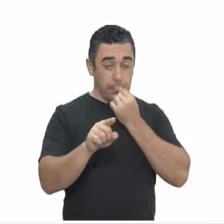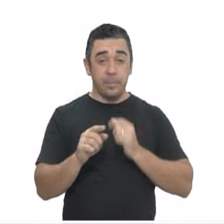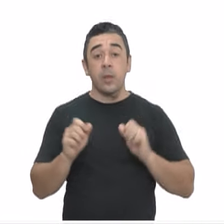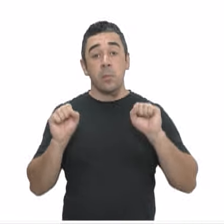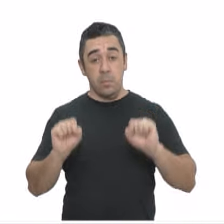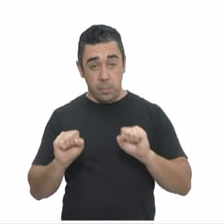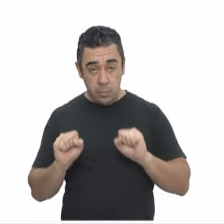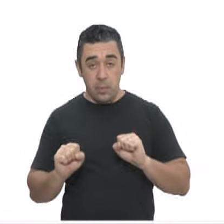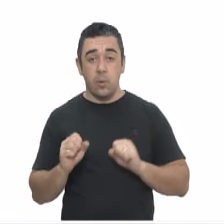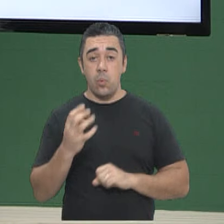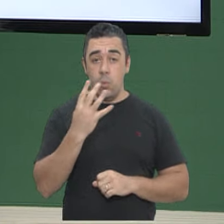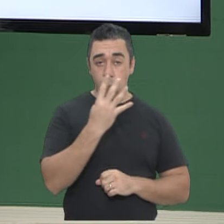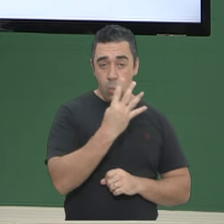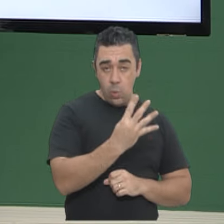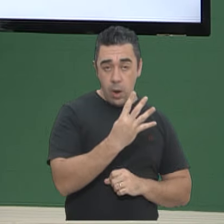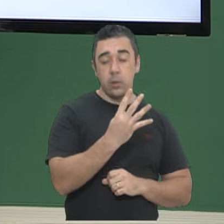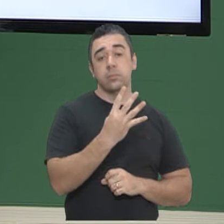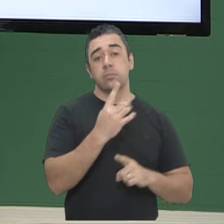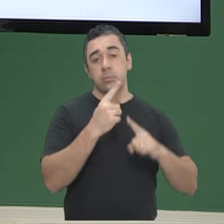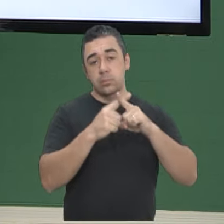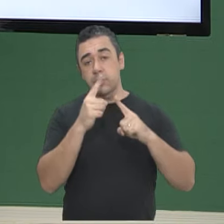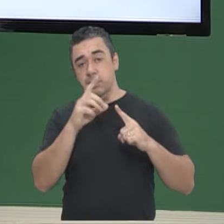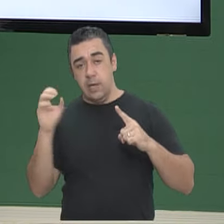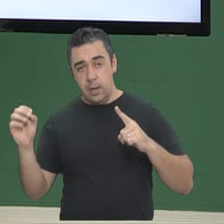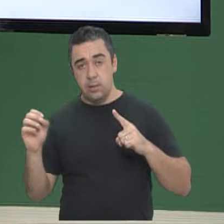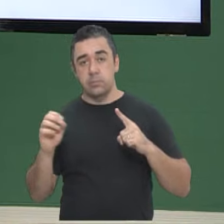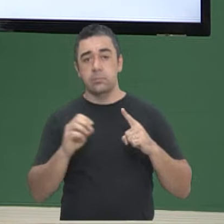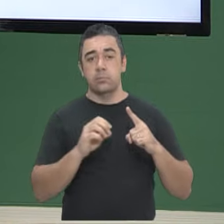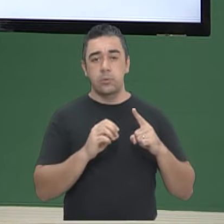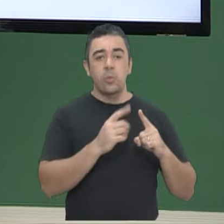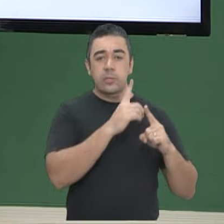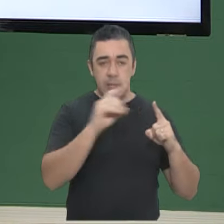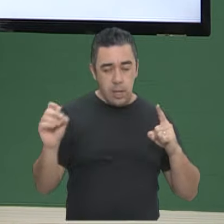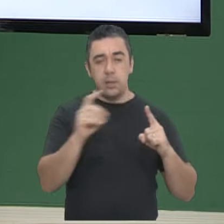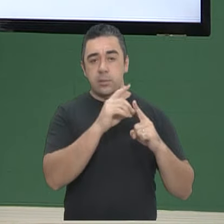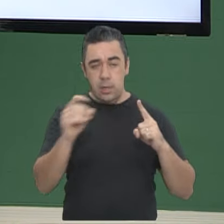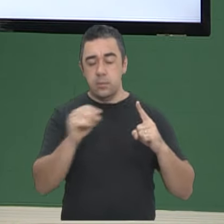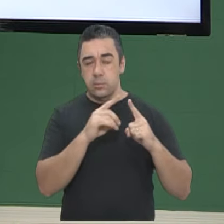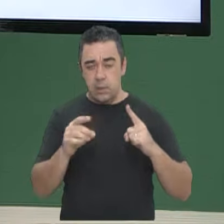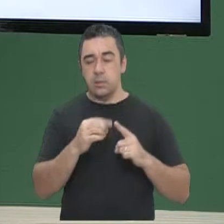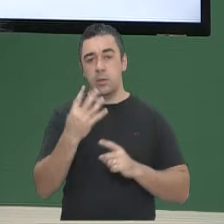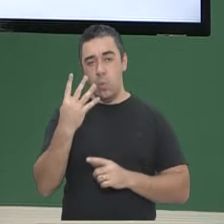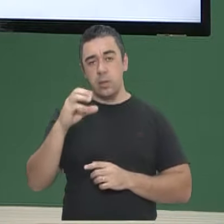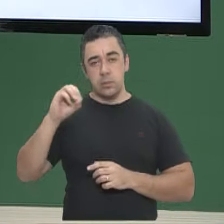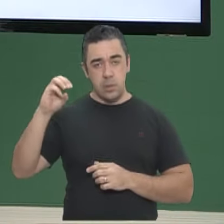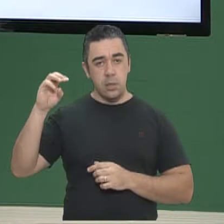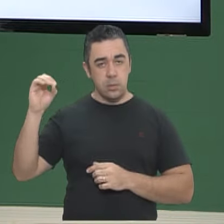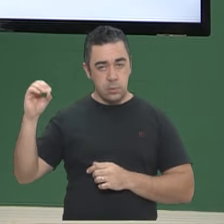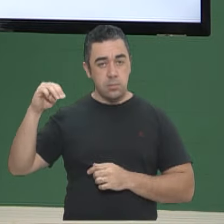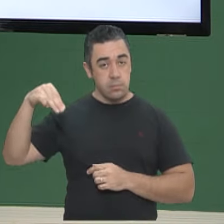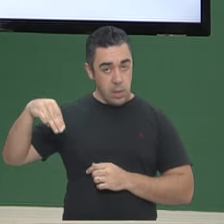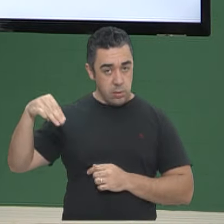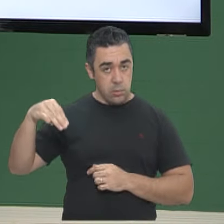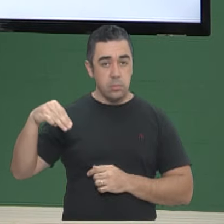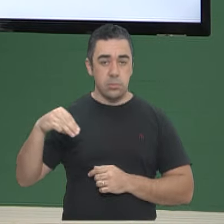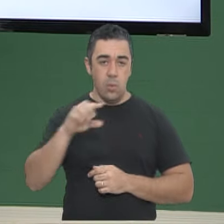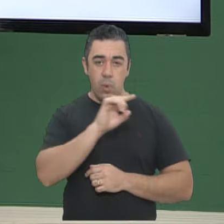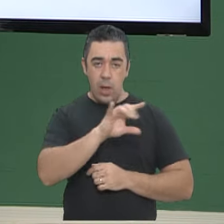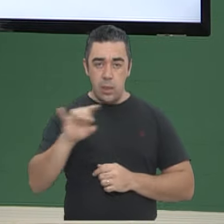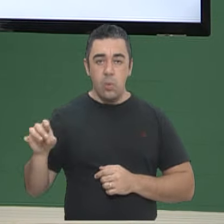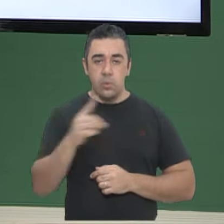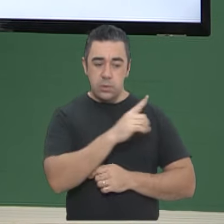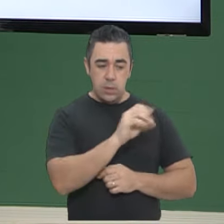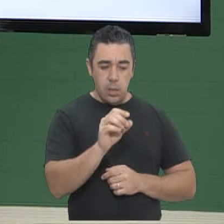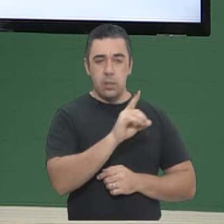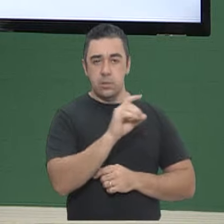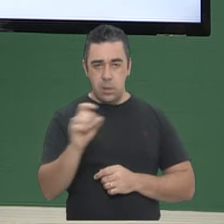ser 4 por 100, ou seja, 4 vezes 100 metros, significa que cada corredor vai correr 100, ou seja, são